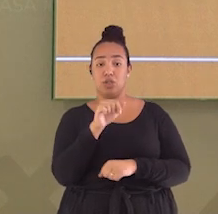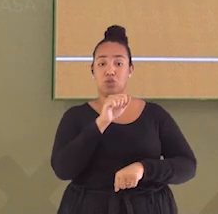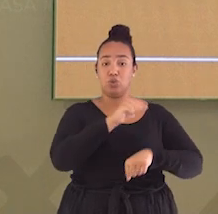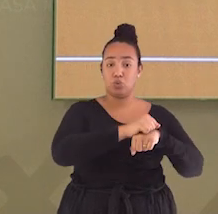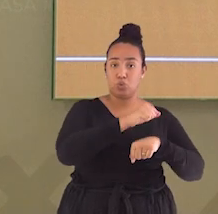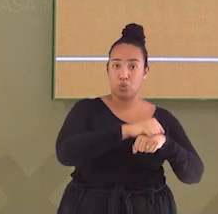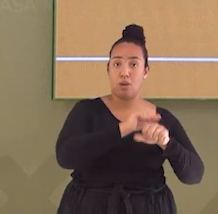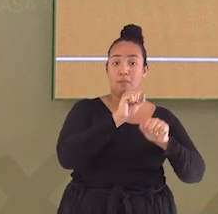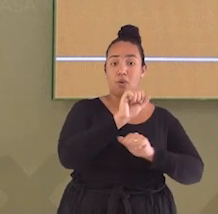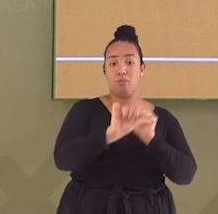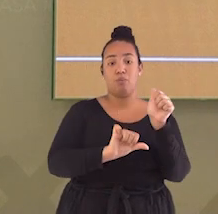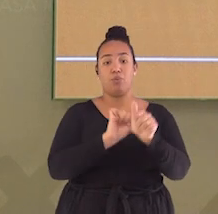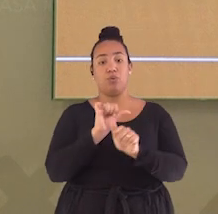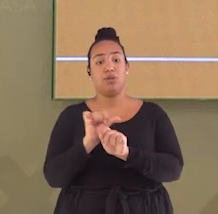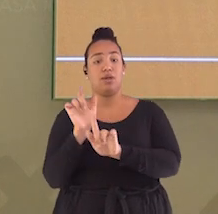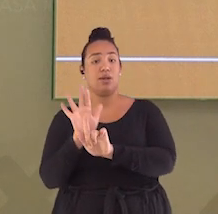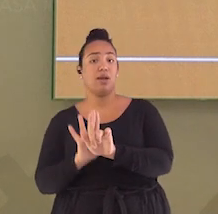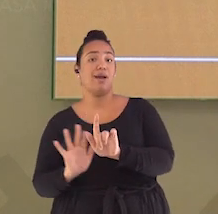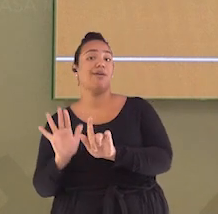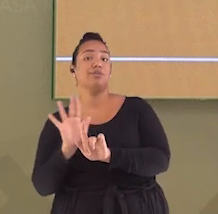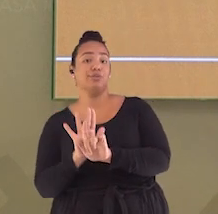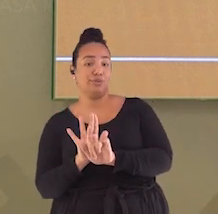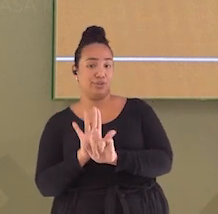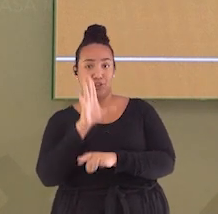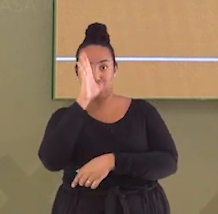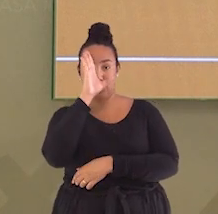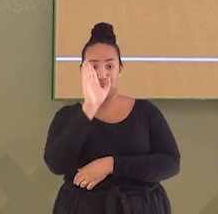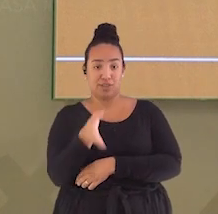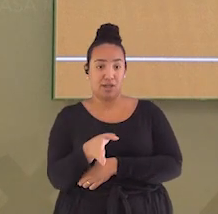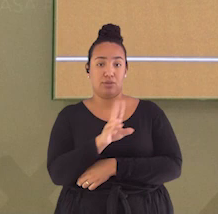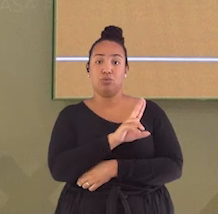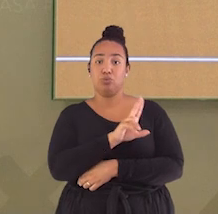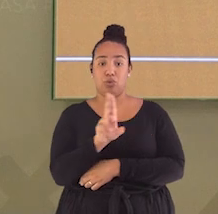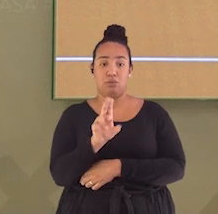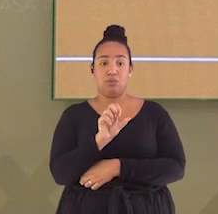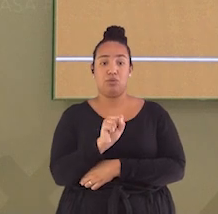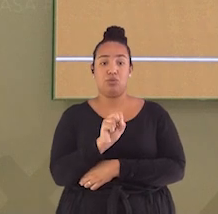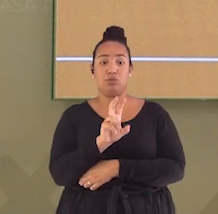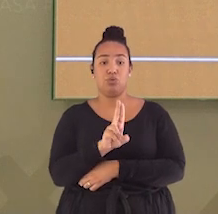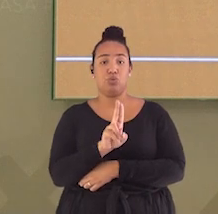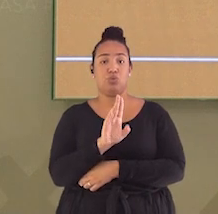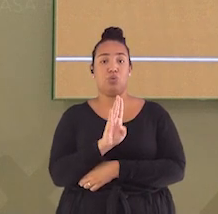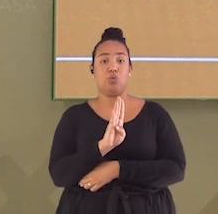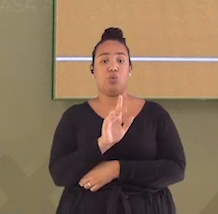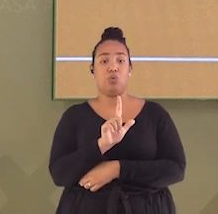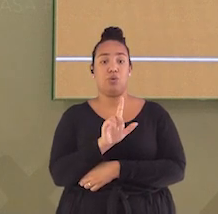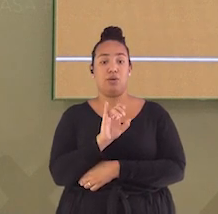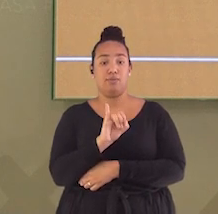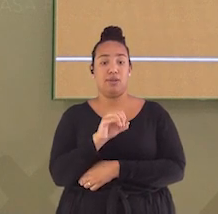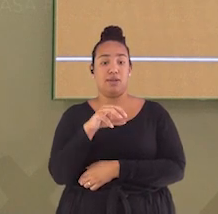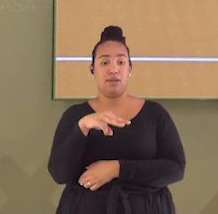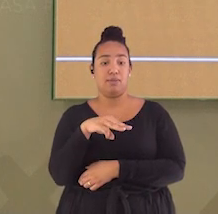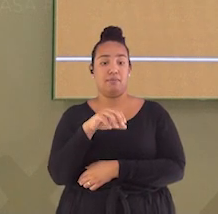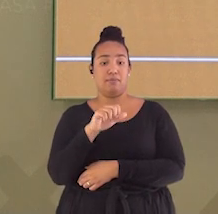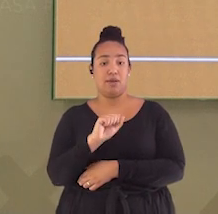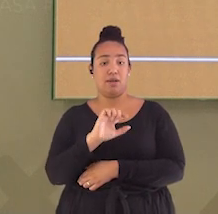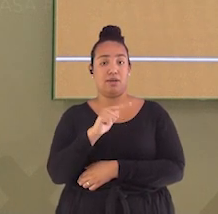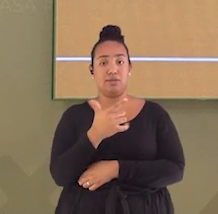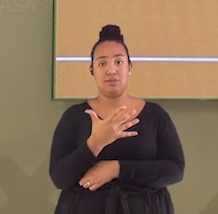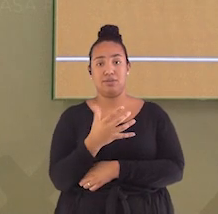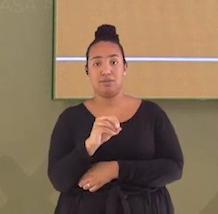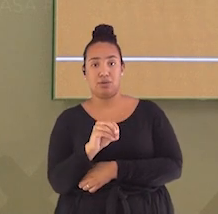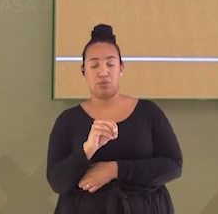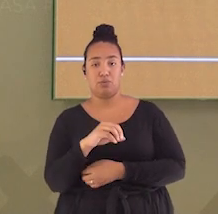diretamente. Sim, esse efeito é chamado de sublimação. E a sublimação também acontece da